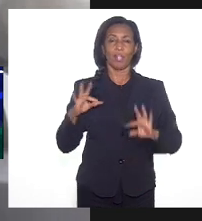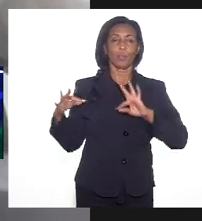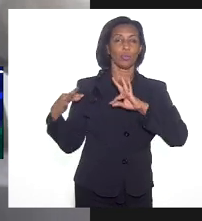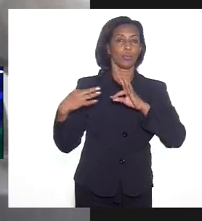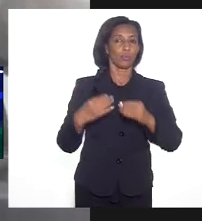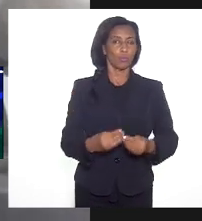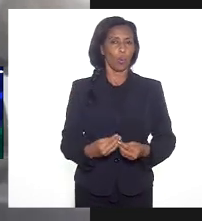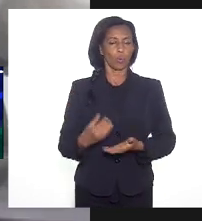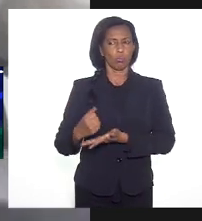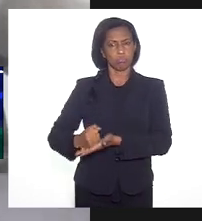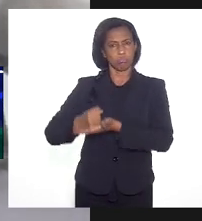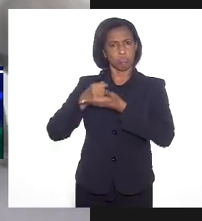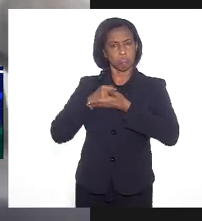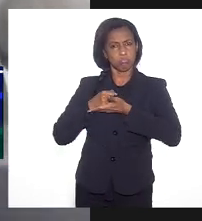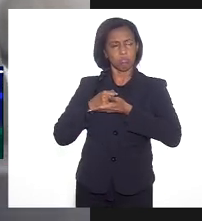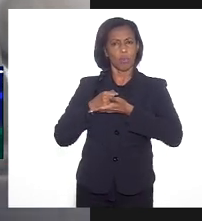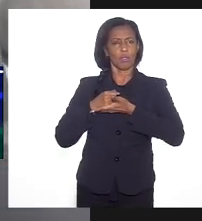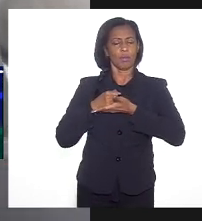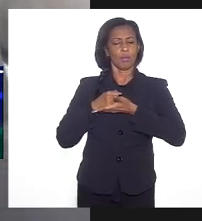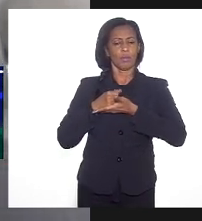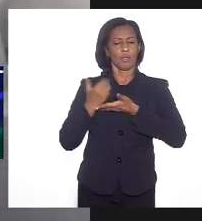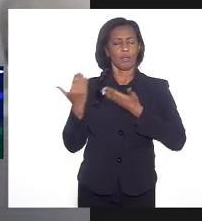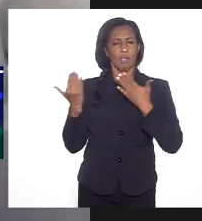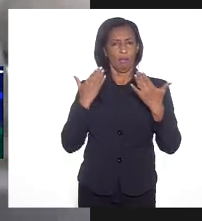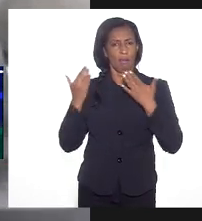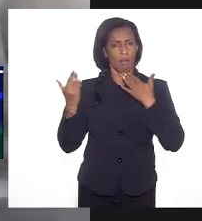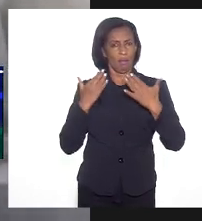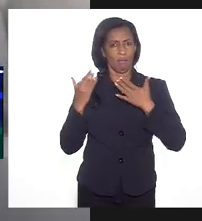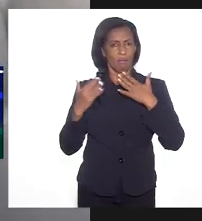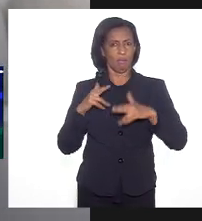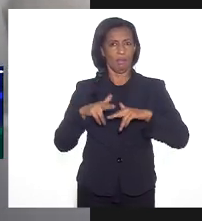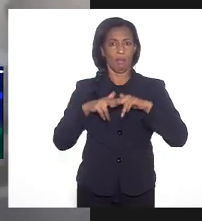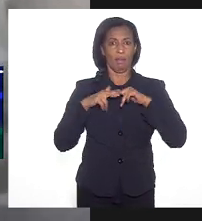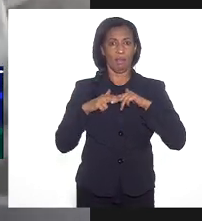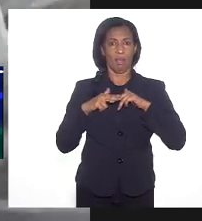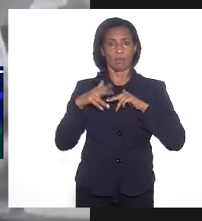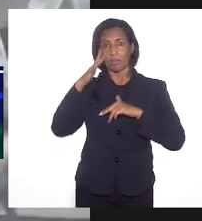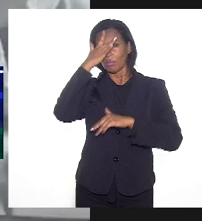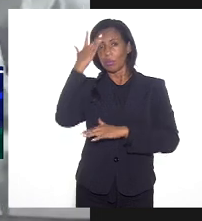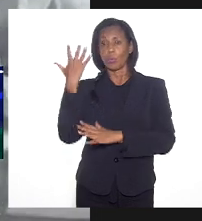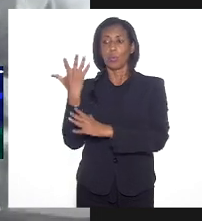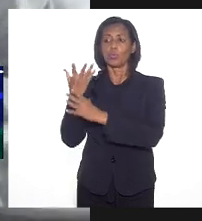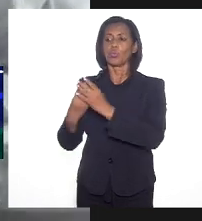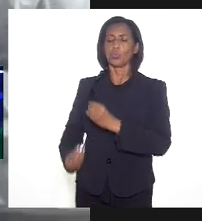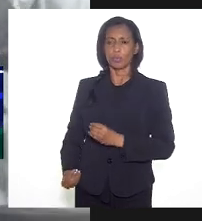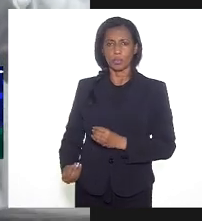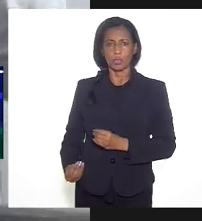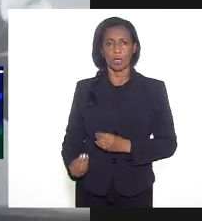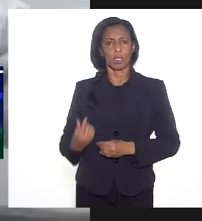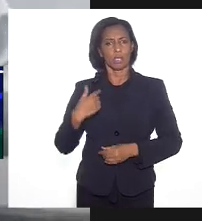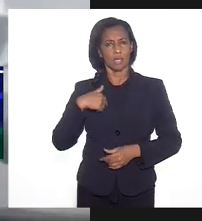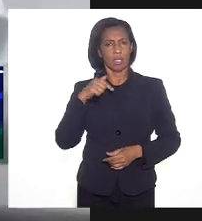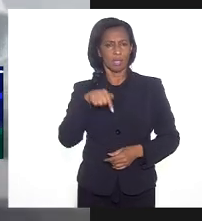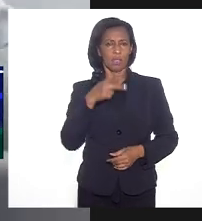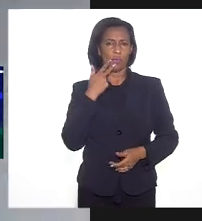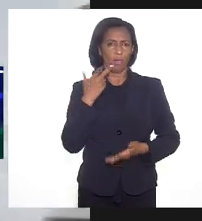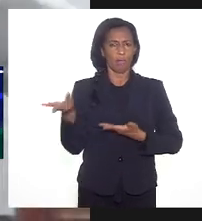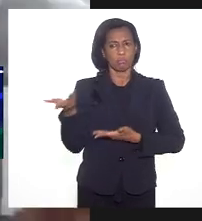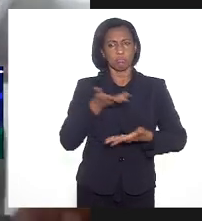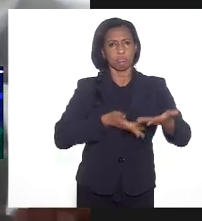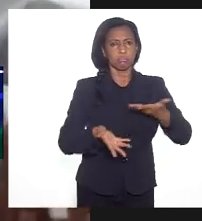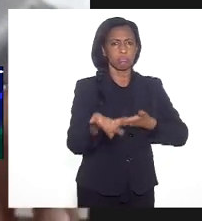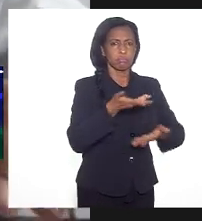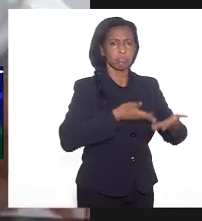o apoio em relação a causa dos desaparecidos e aqui eu registro a parceria